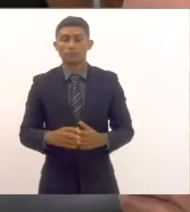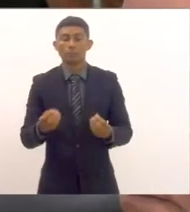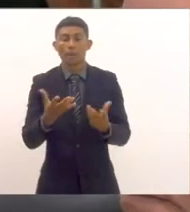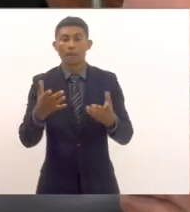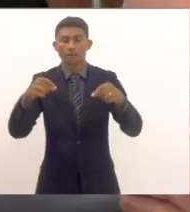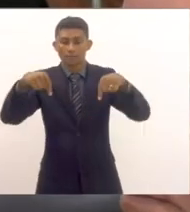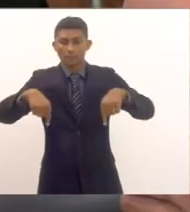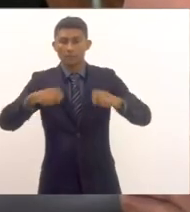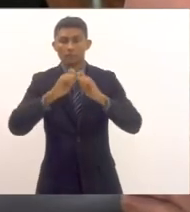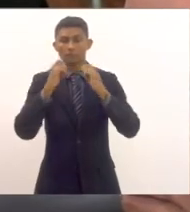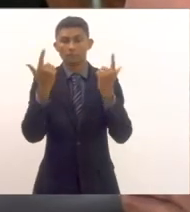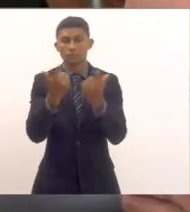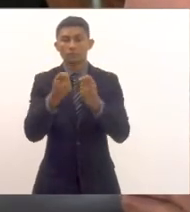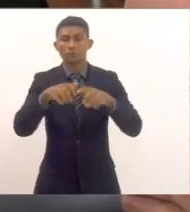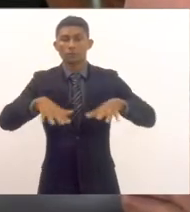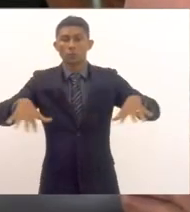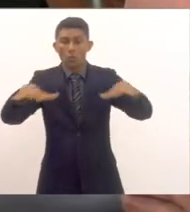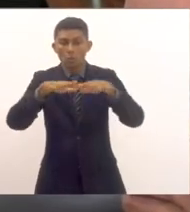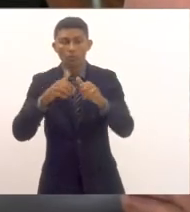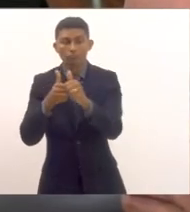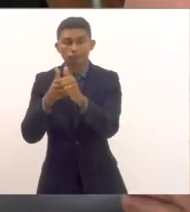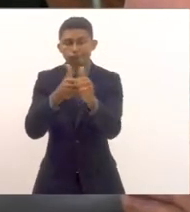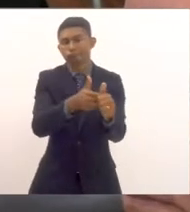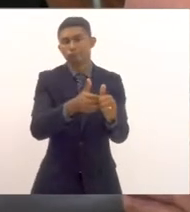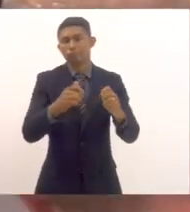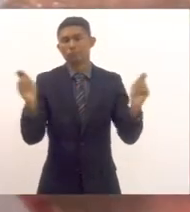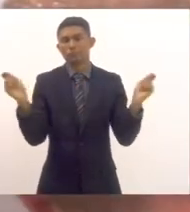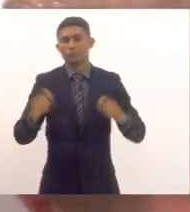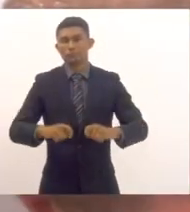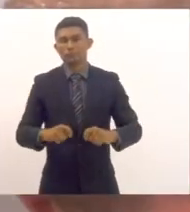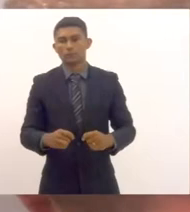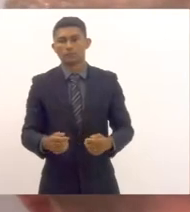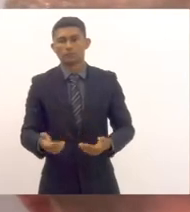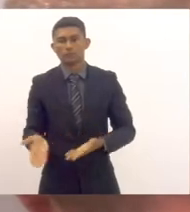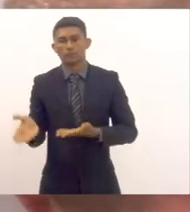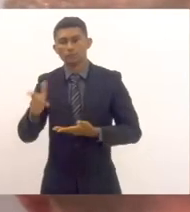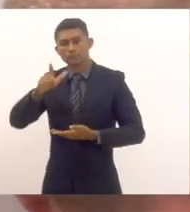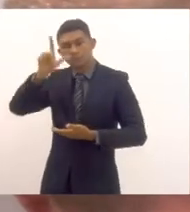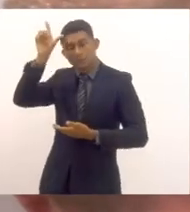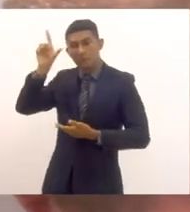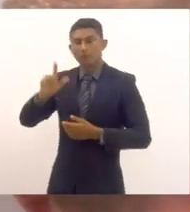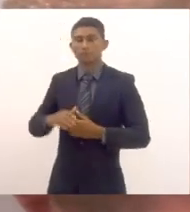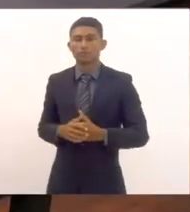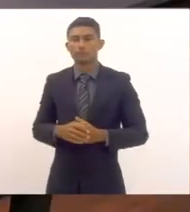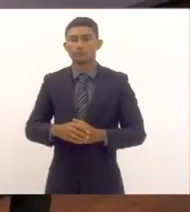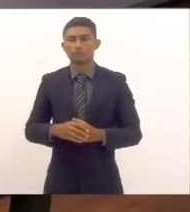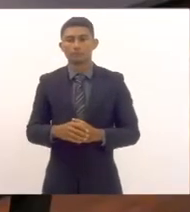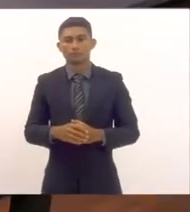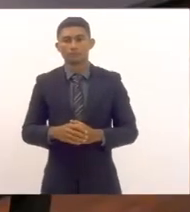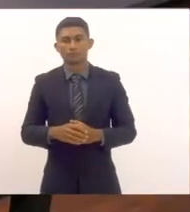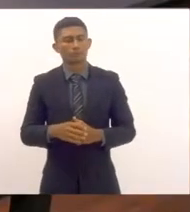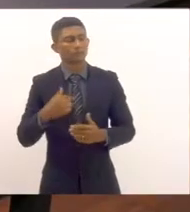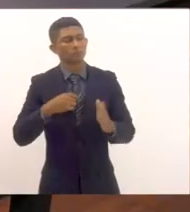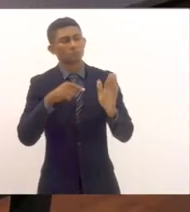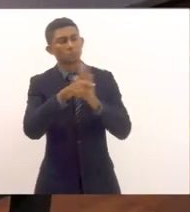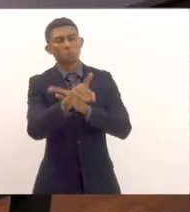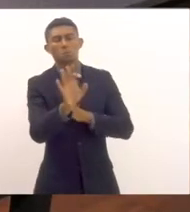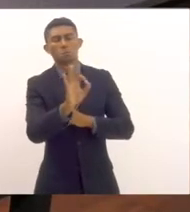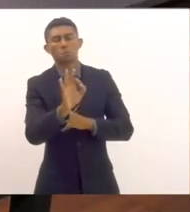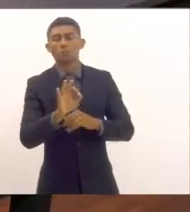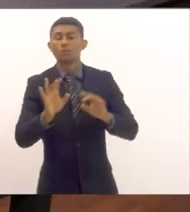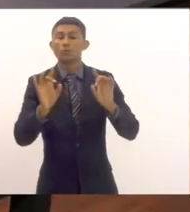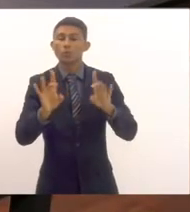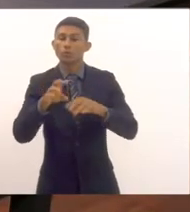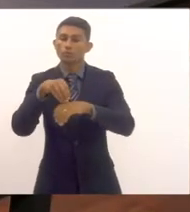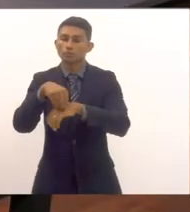todos Fiquem acompanhando também a parte desse andamento Tá bom vou passar depois do que imaginei que eu não quero fazer perguntando onde eu